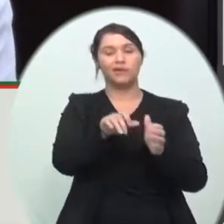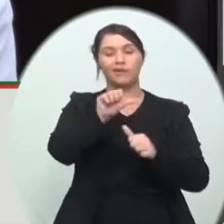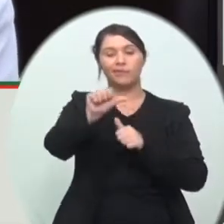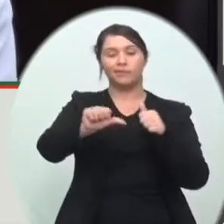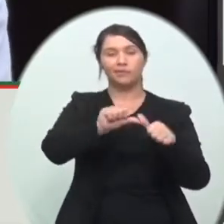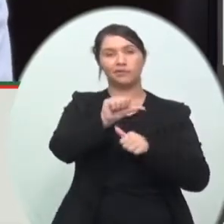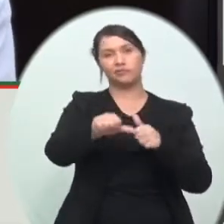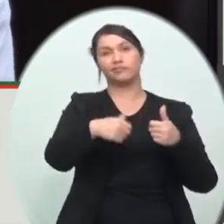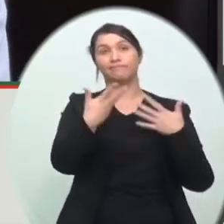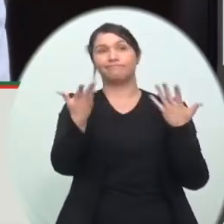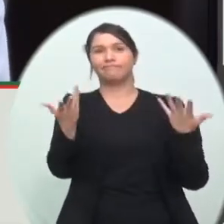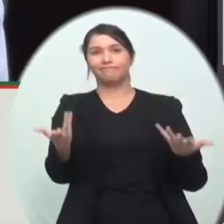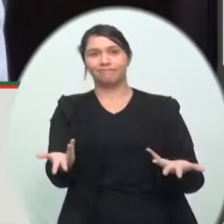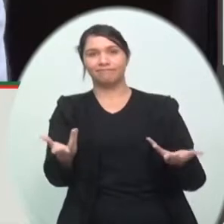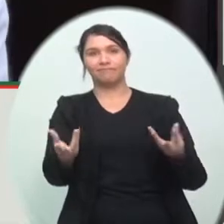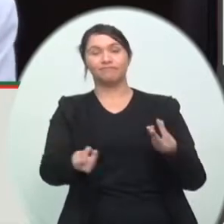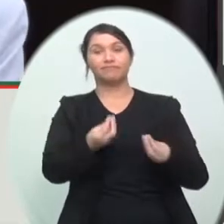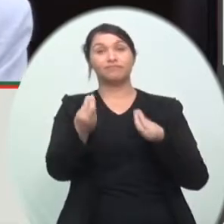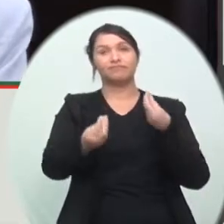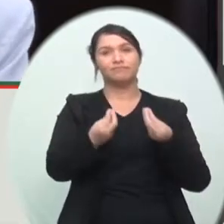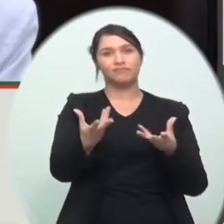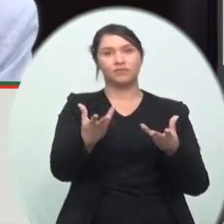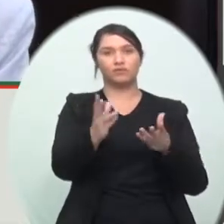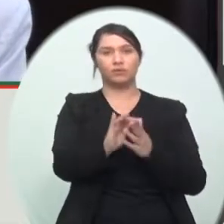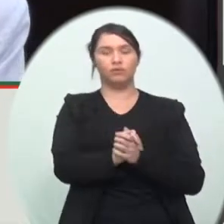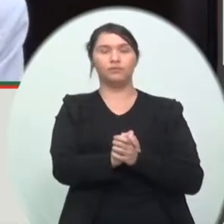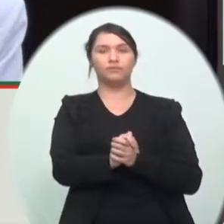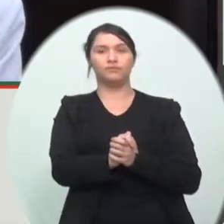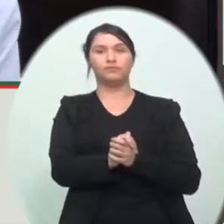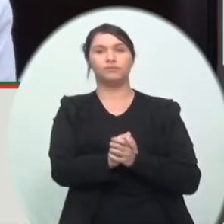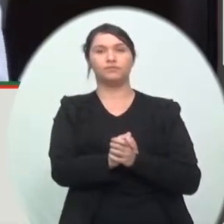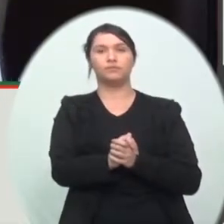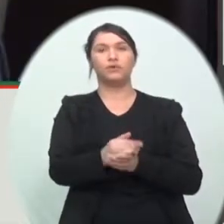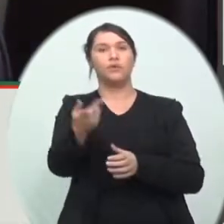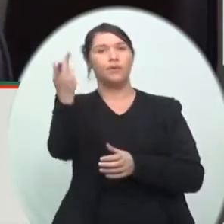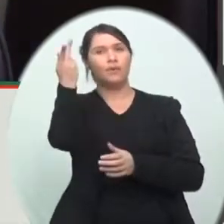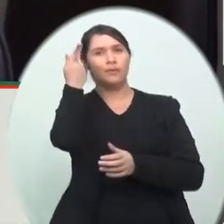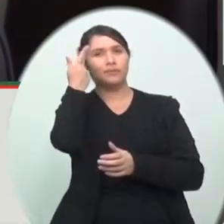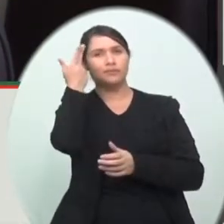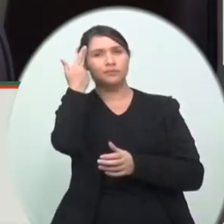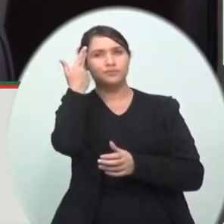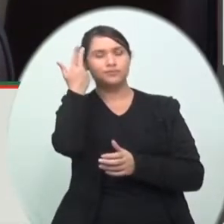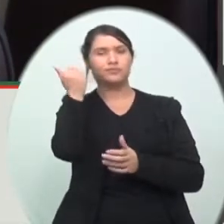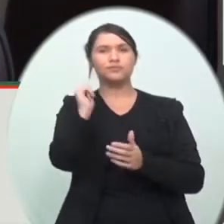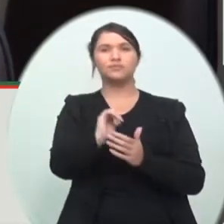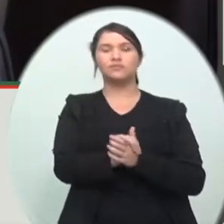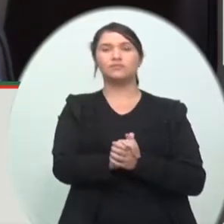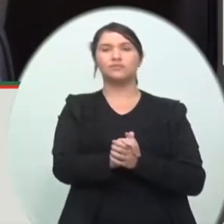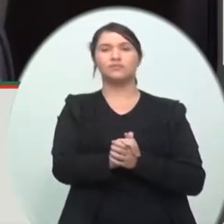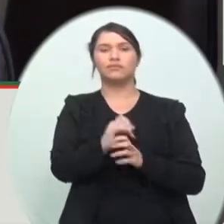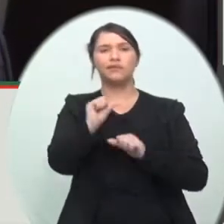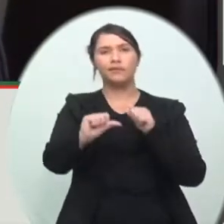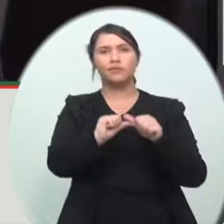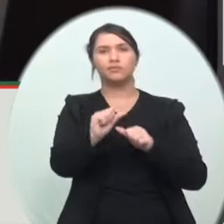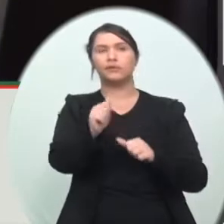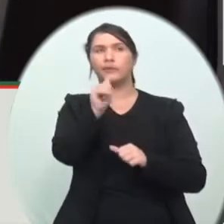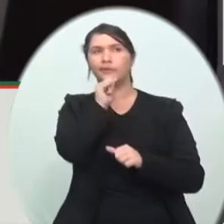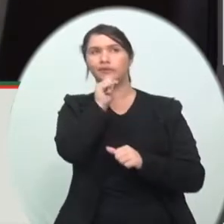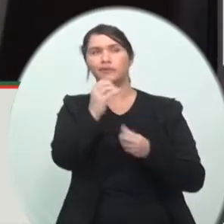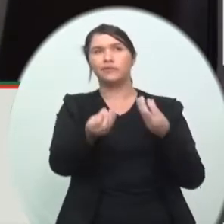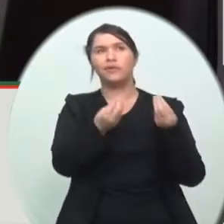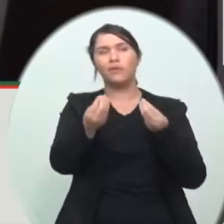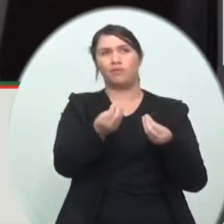o jeito tradicional num jeito digital. Como é que eu digitalizo um sanduíche, por